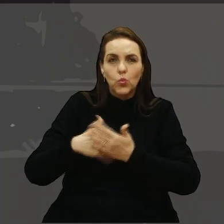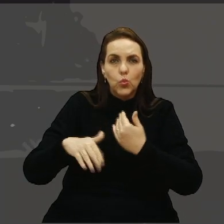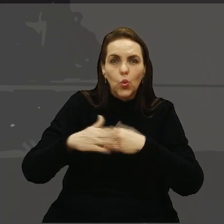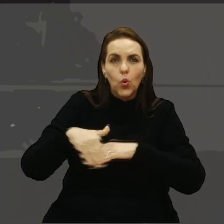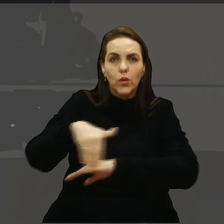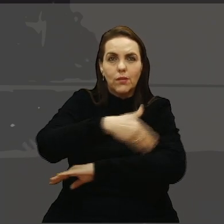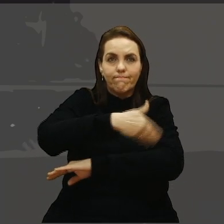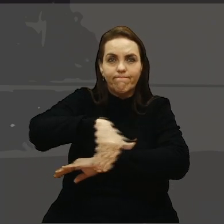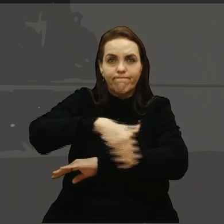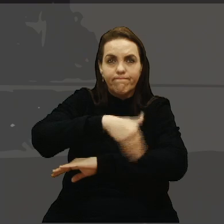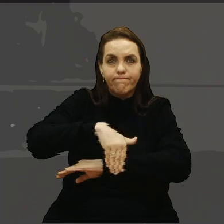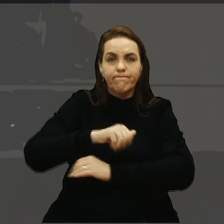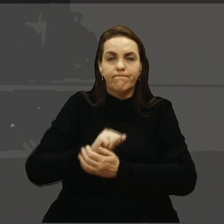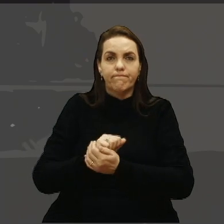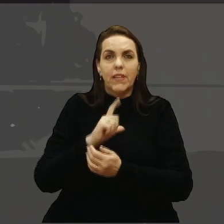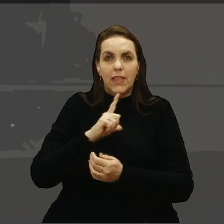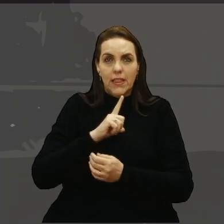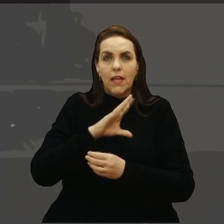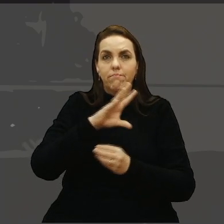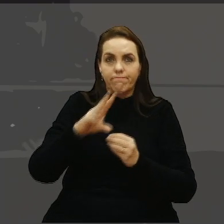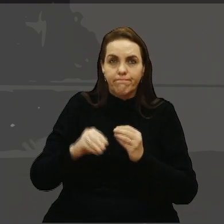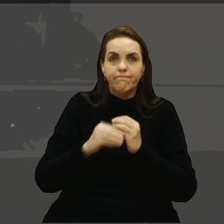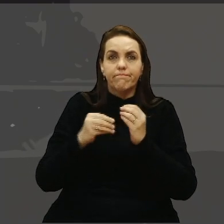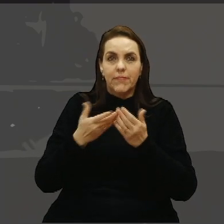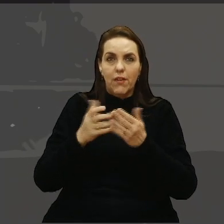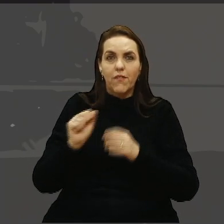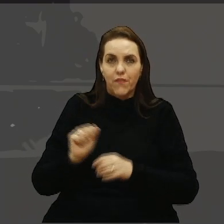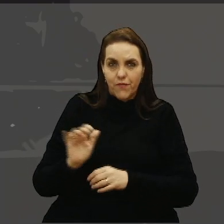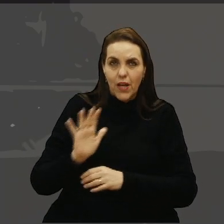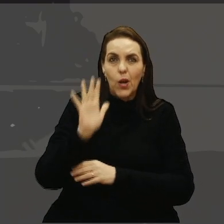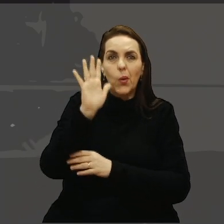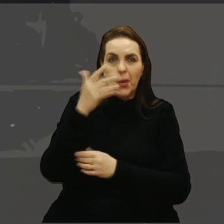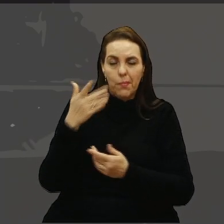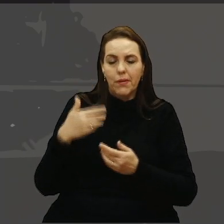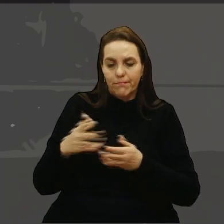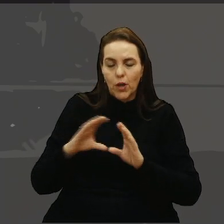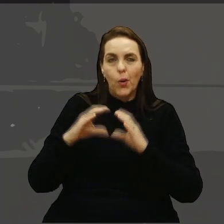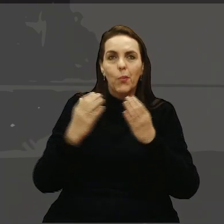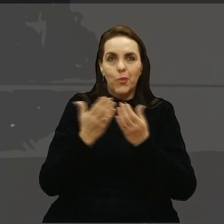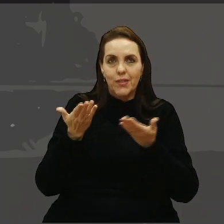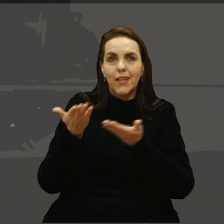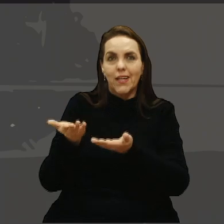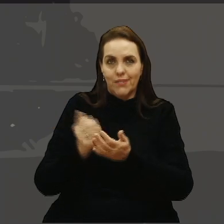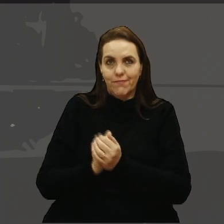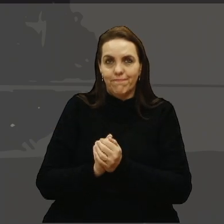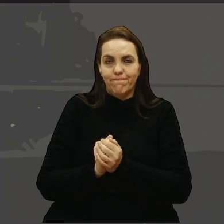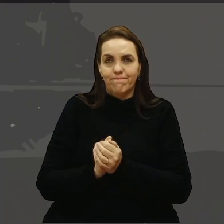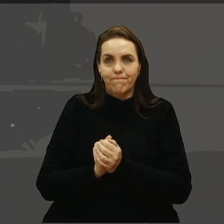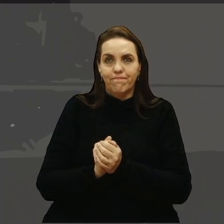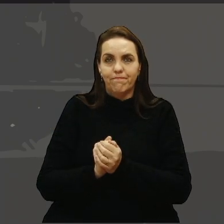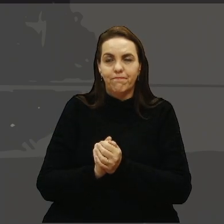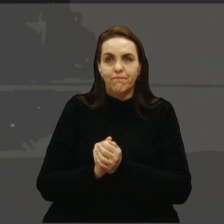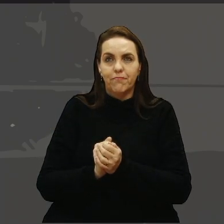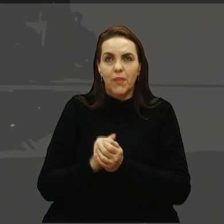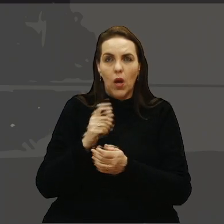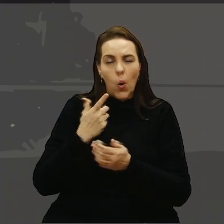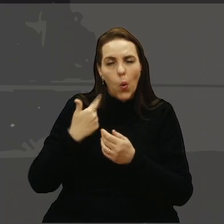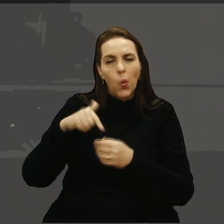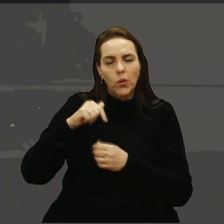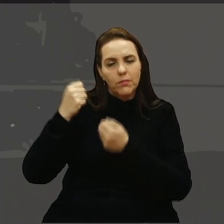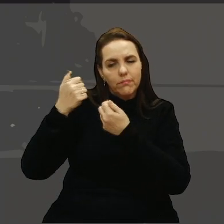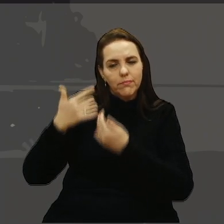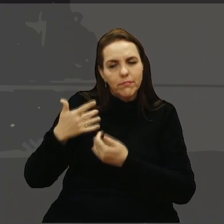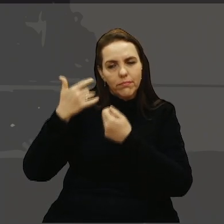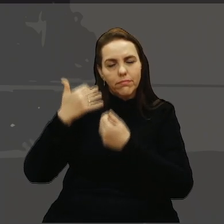avenida, onde que irá agregar valores àquela comunidade. E conforme já citei em outras falas aqui